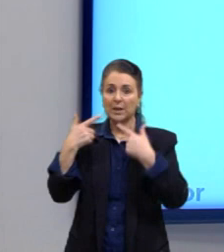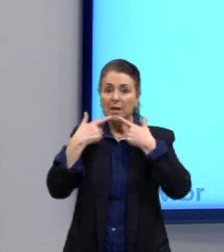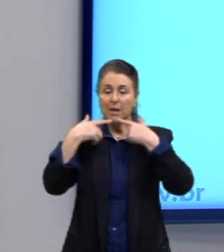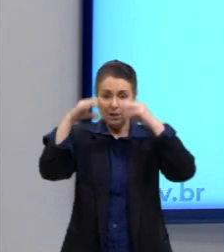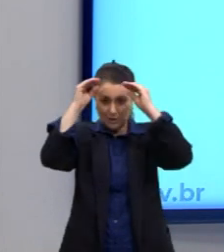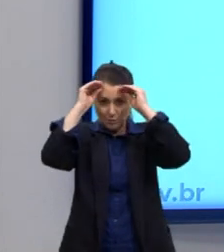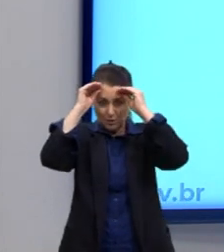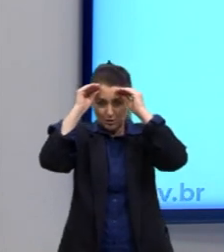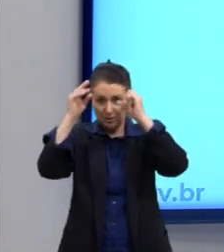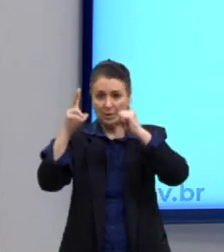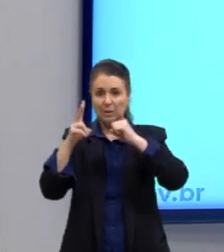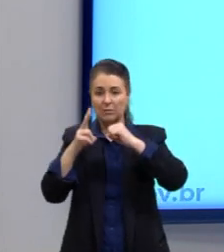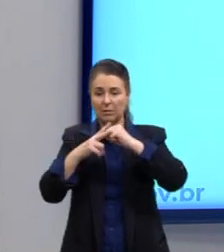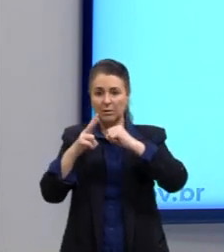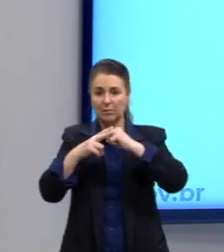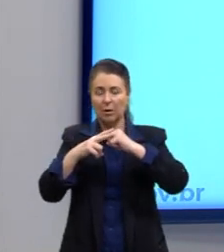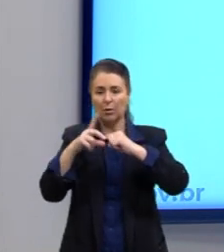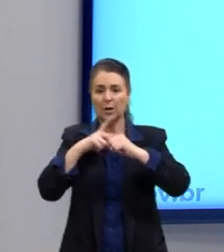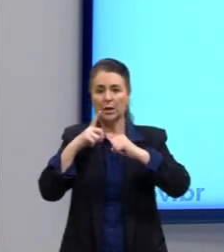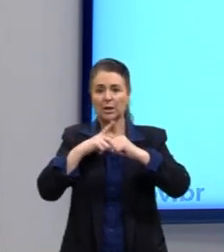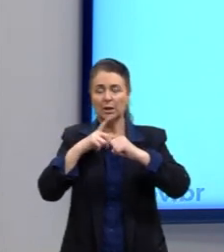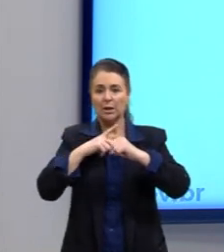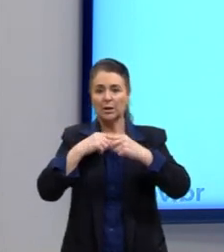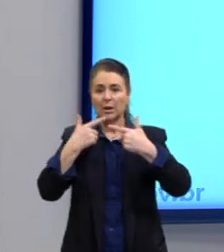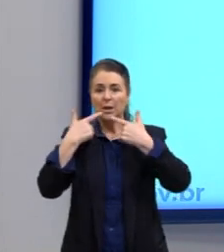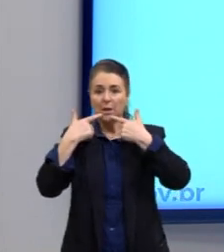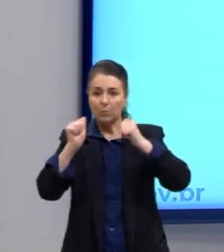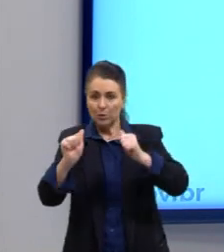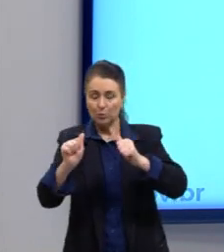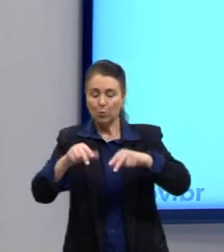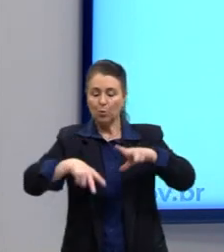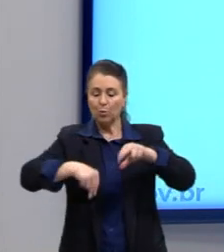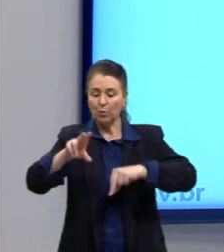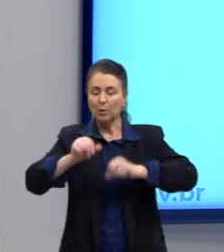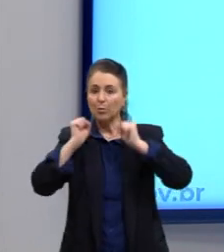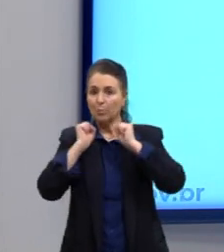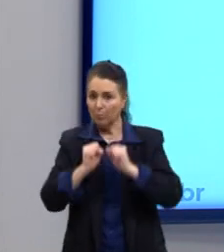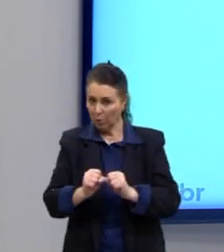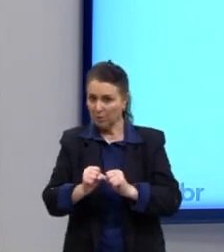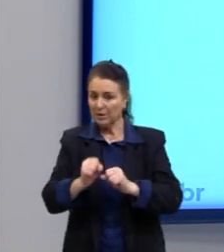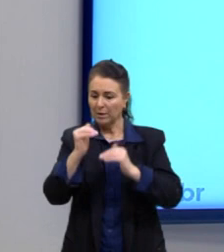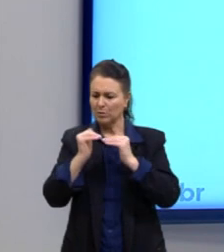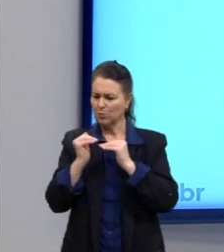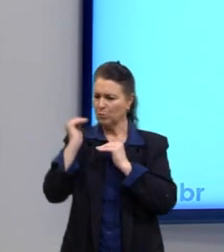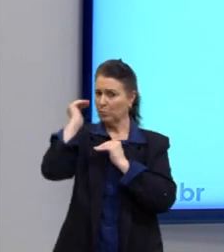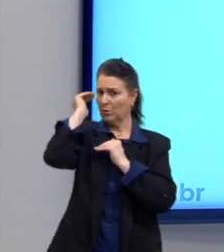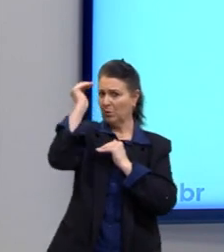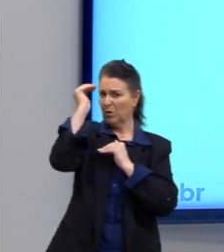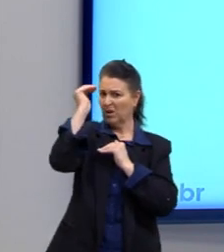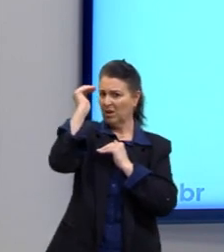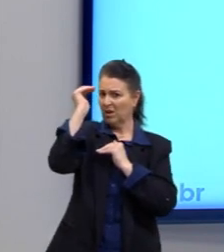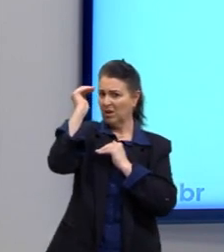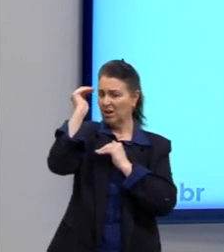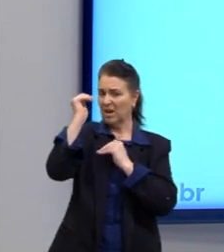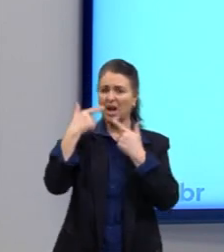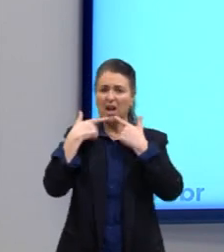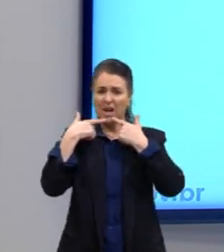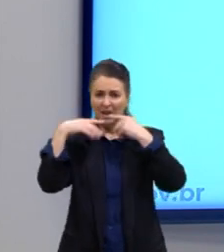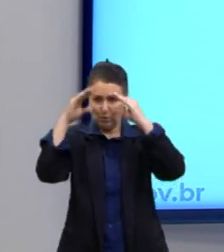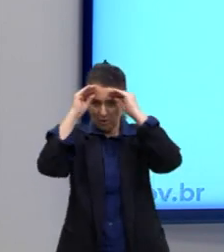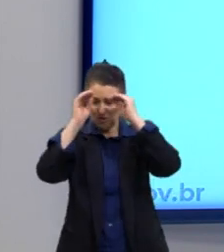por dispor de elementos linguísticos concretos pode ser considerada superior a linguagem não verbal